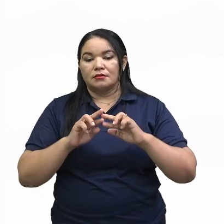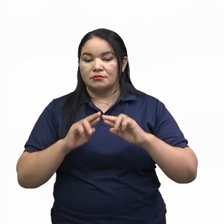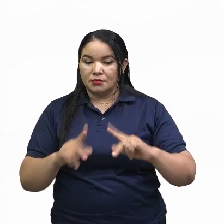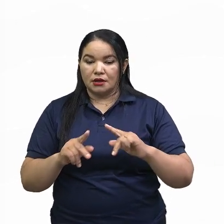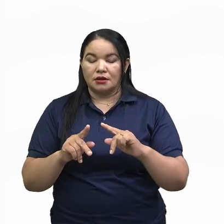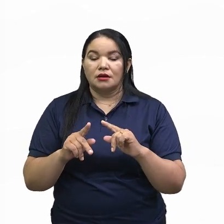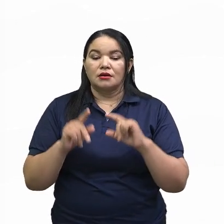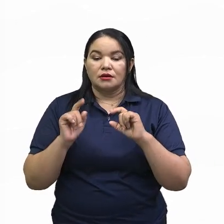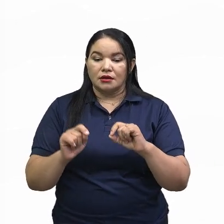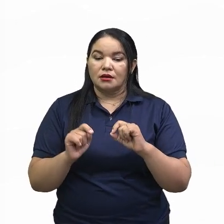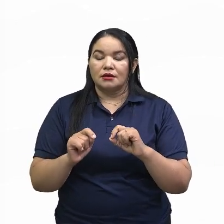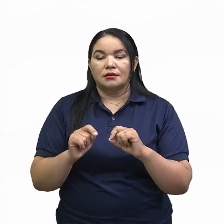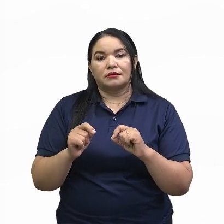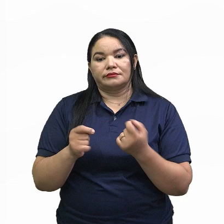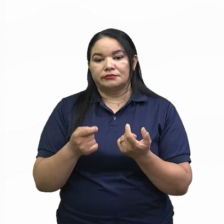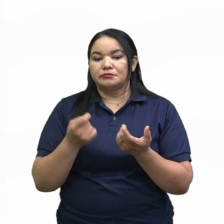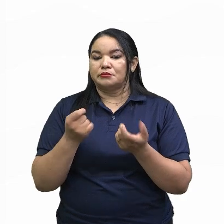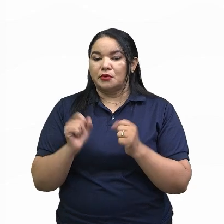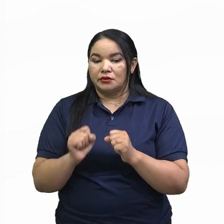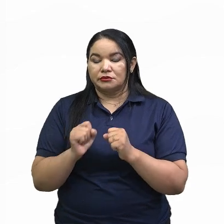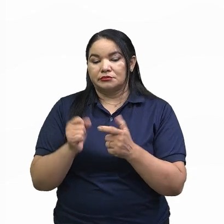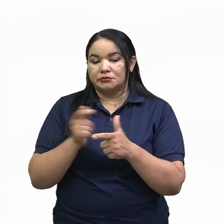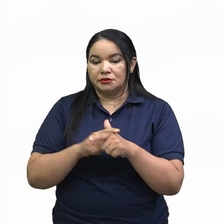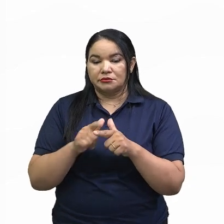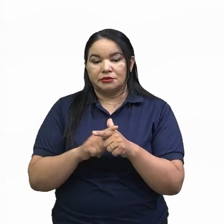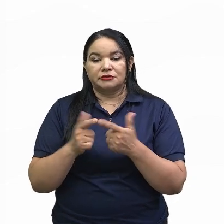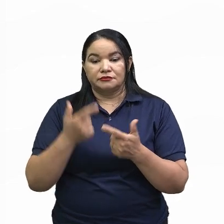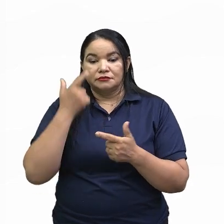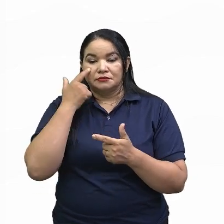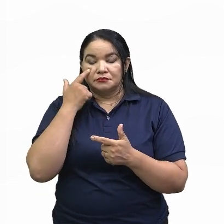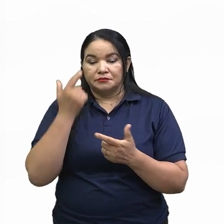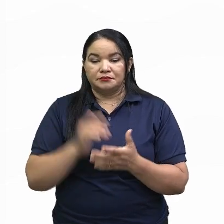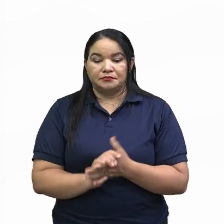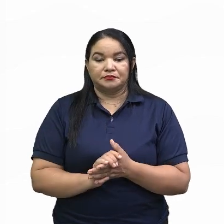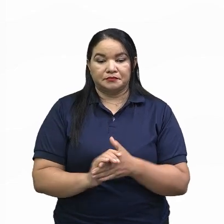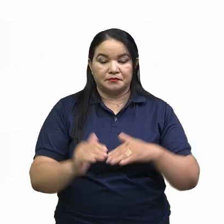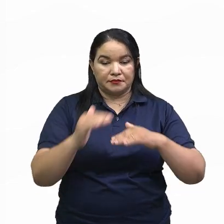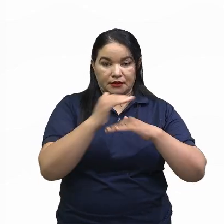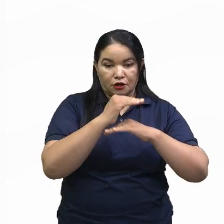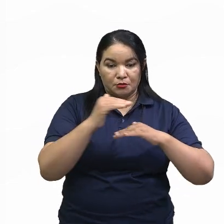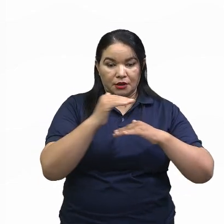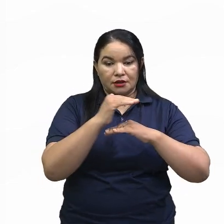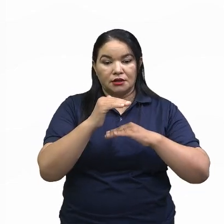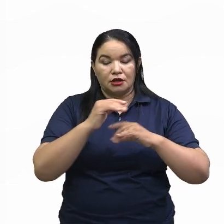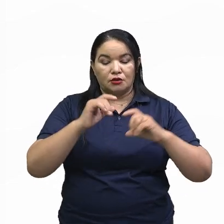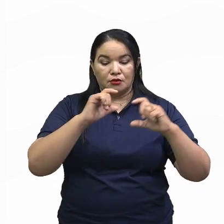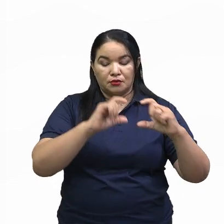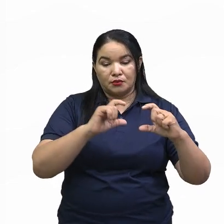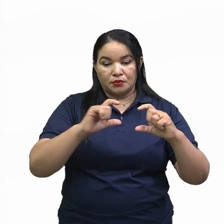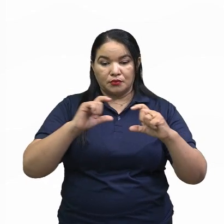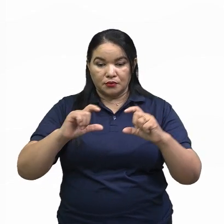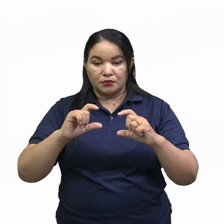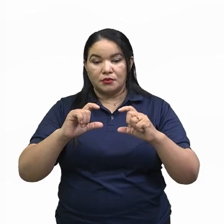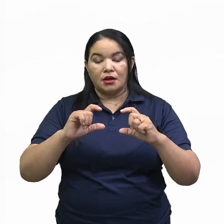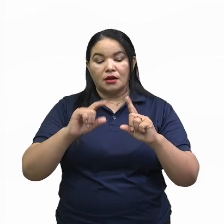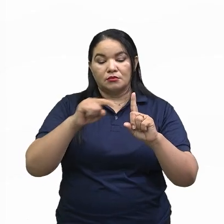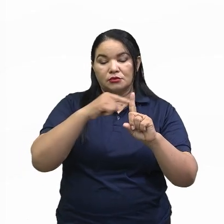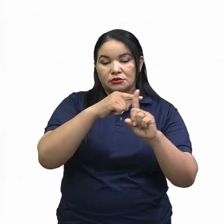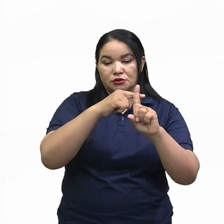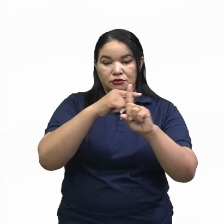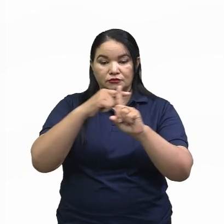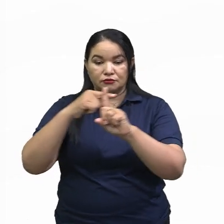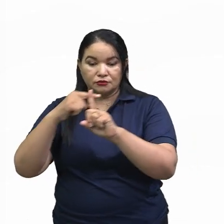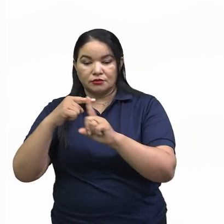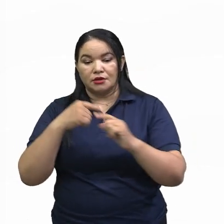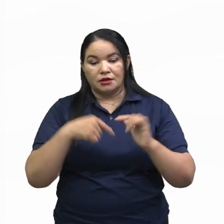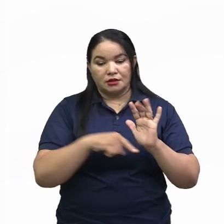esquema, né, com 3 geradores associados em paralelo. Observe que todos os polos positivos estão conectados entre si e todos os